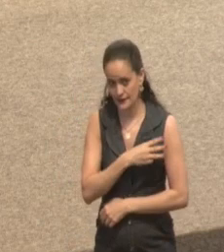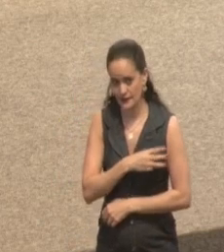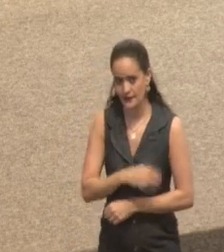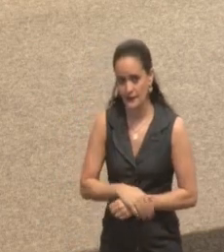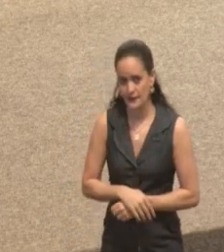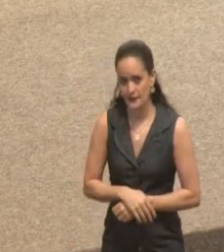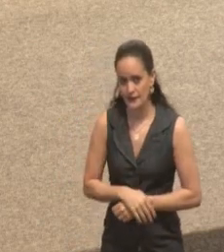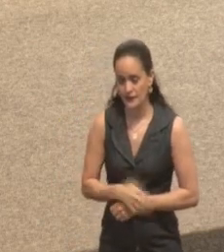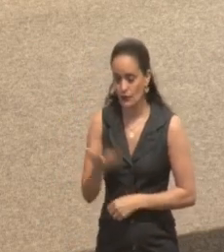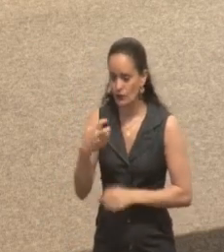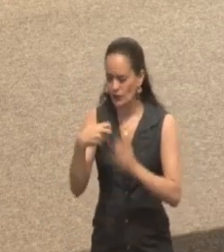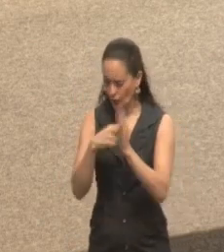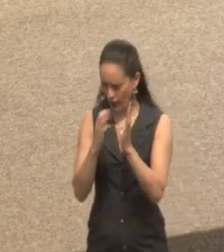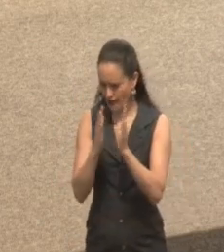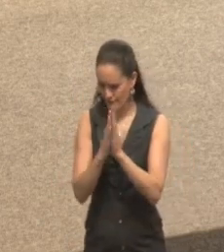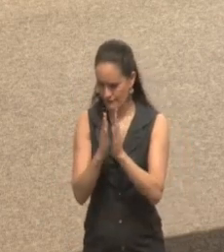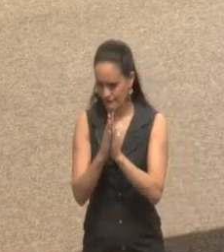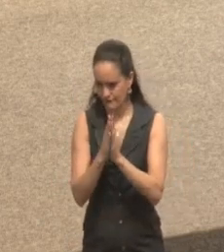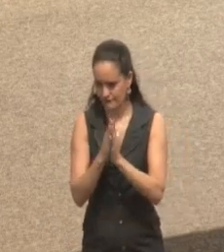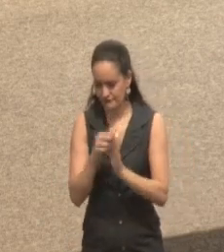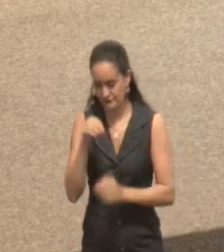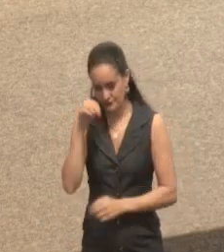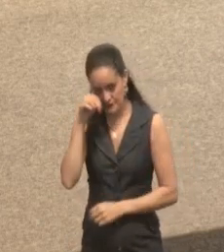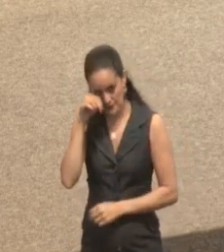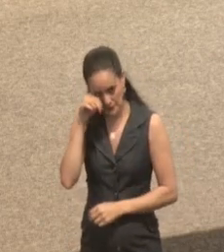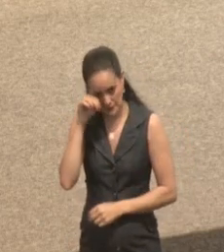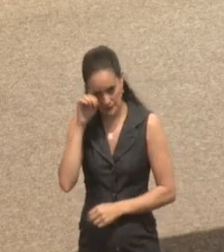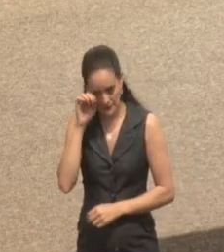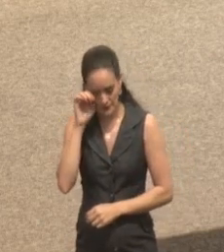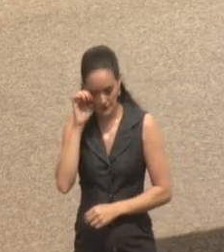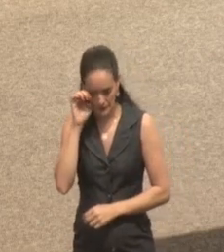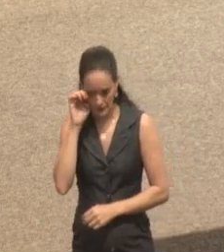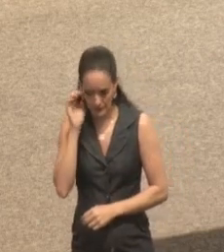Eu queria orar com vocês nesta manhã.